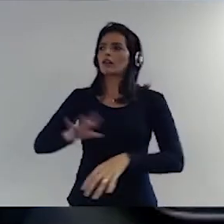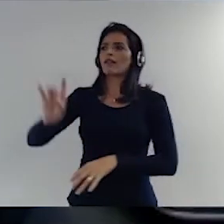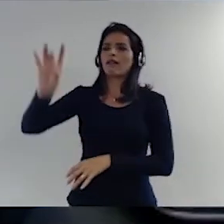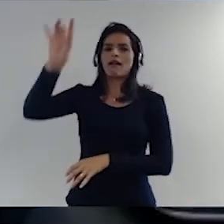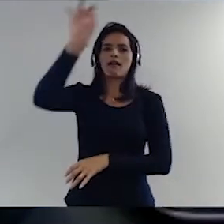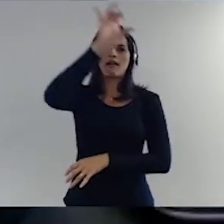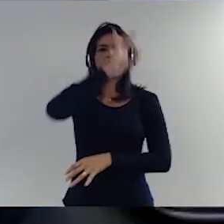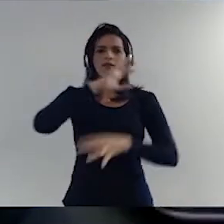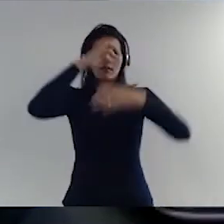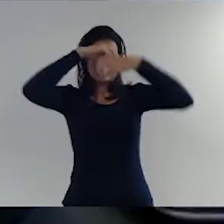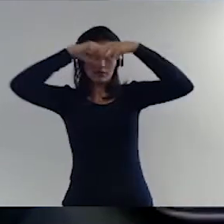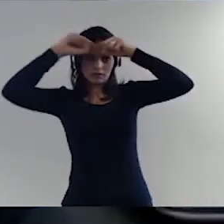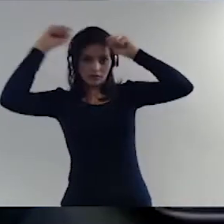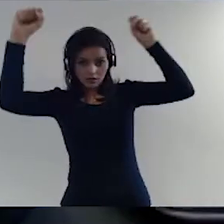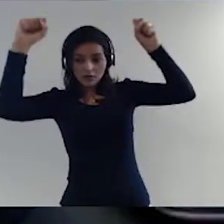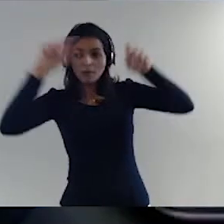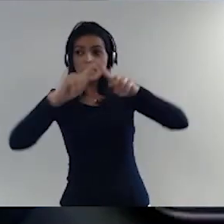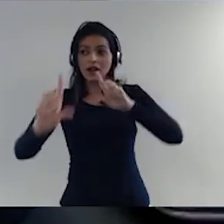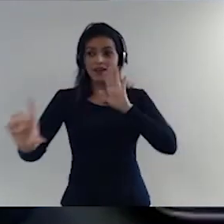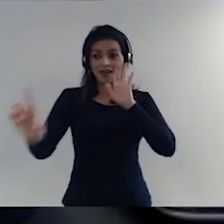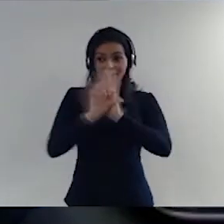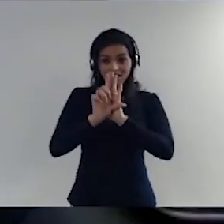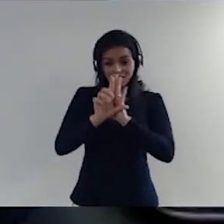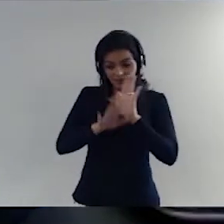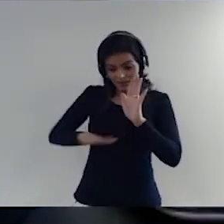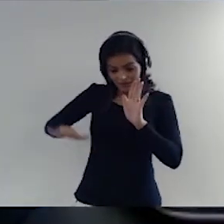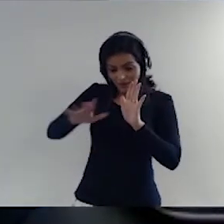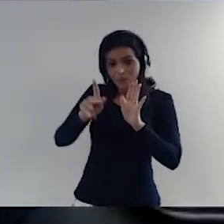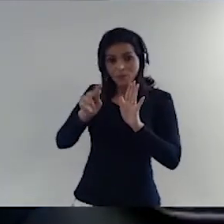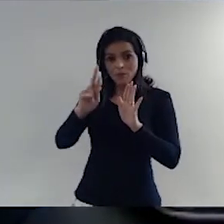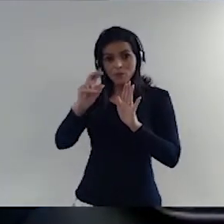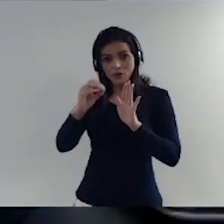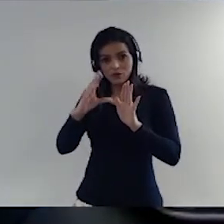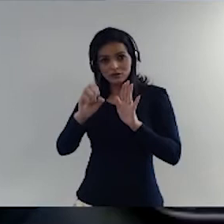a legislação processual,